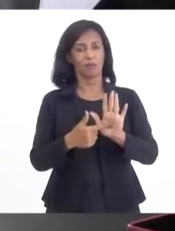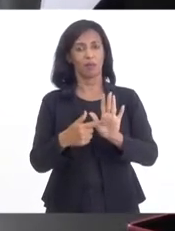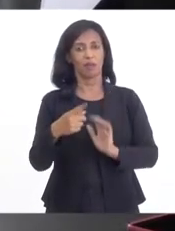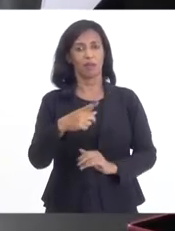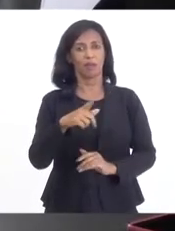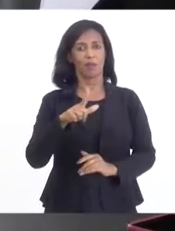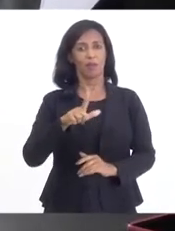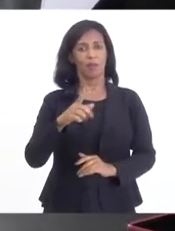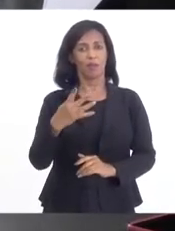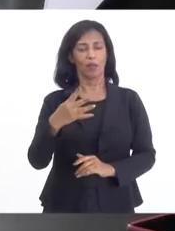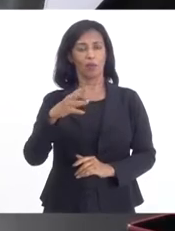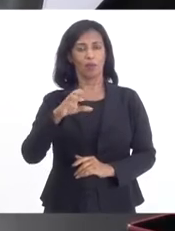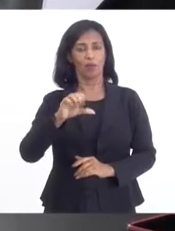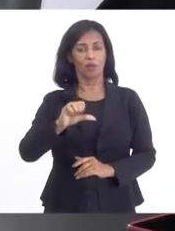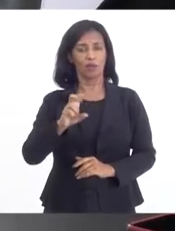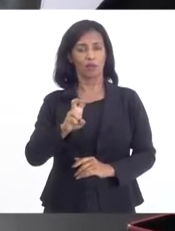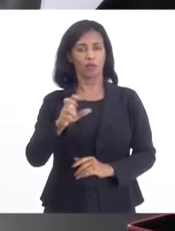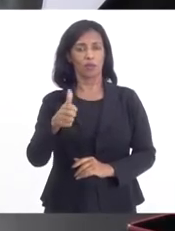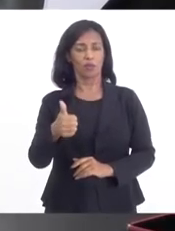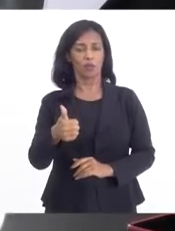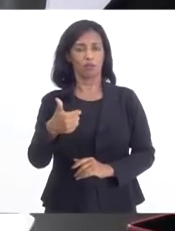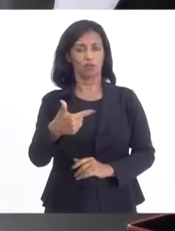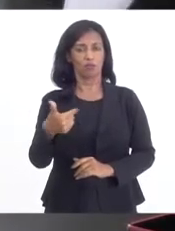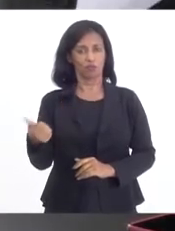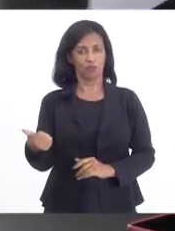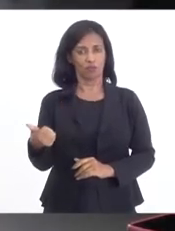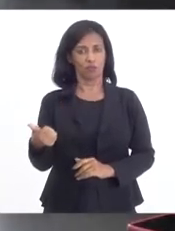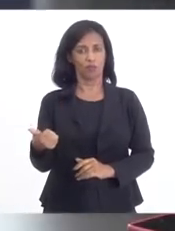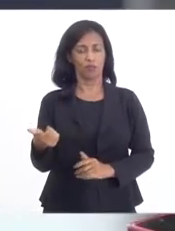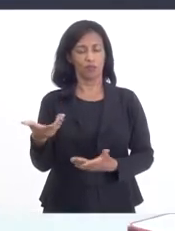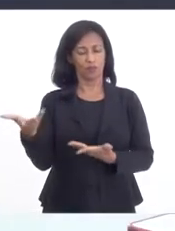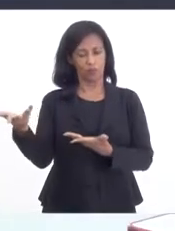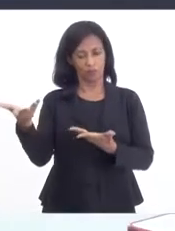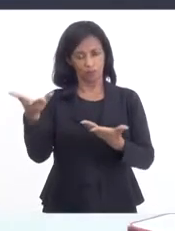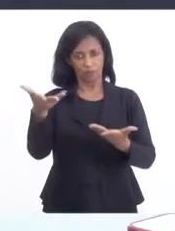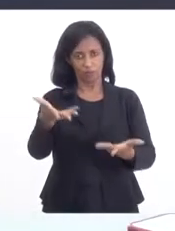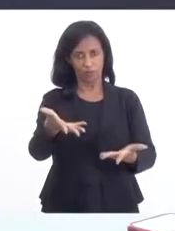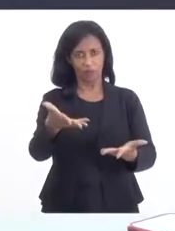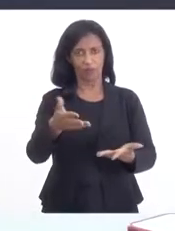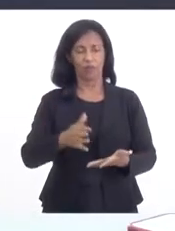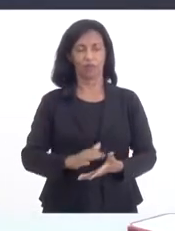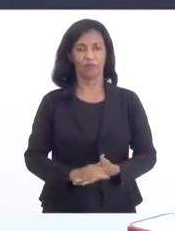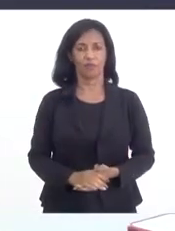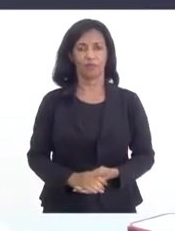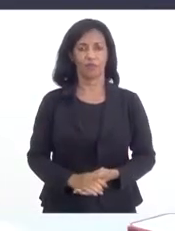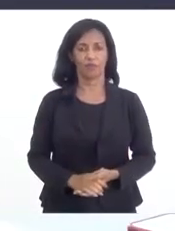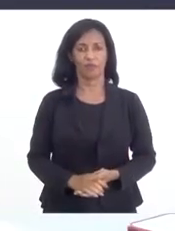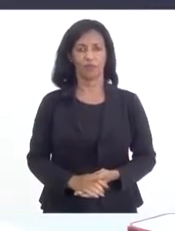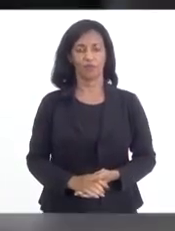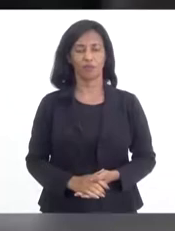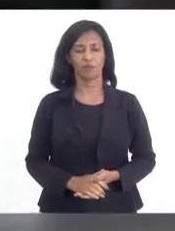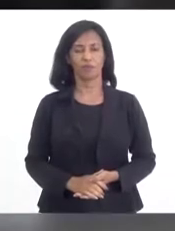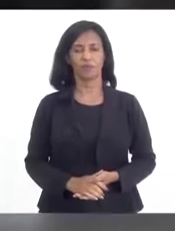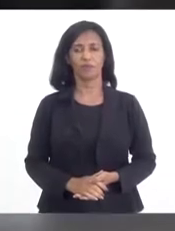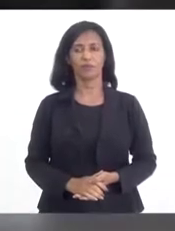PL 4951 de 21. Passando a palavra ao senhor relator.